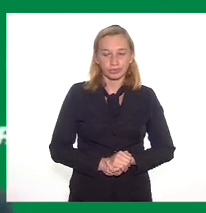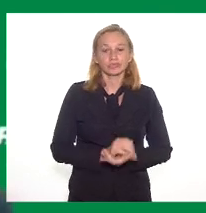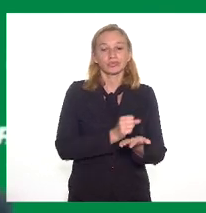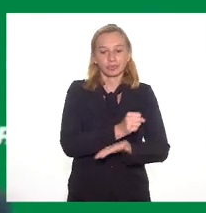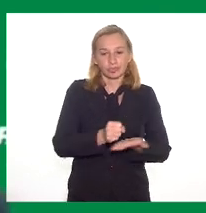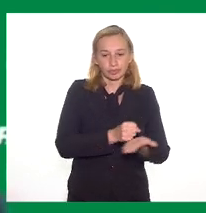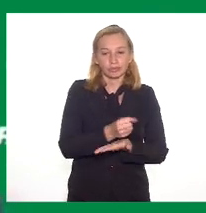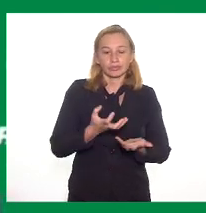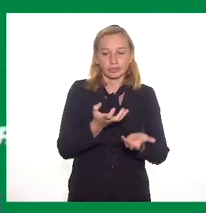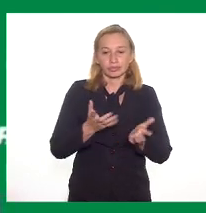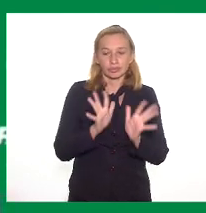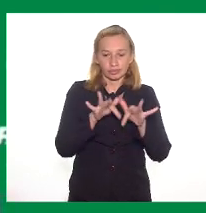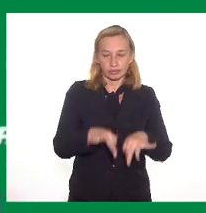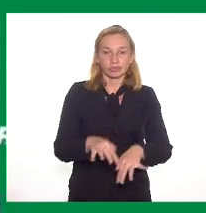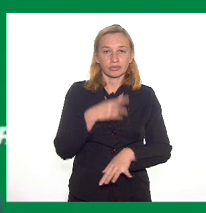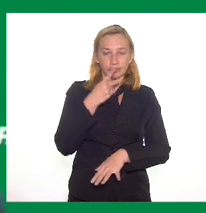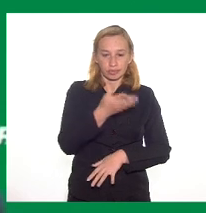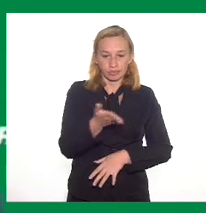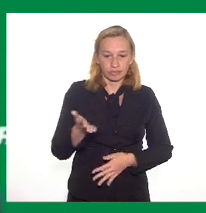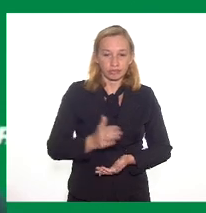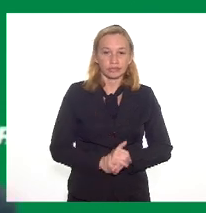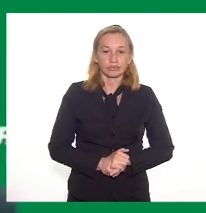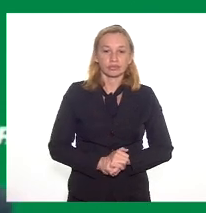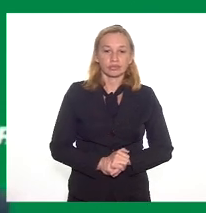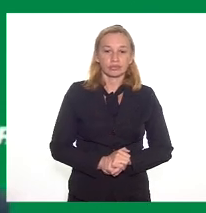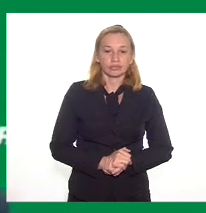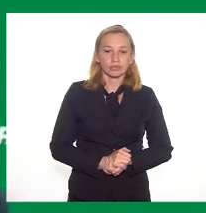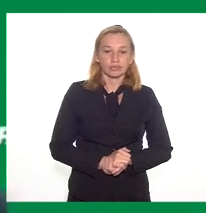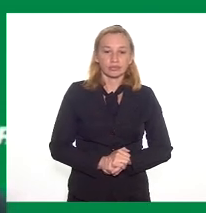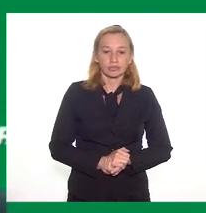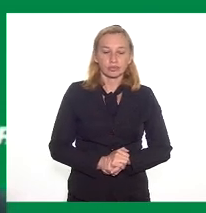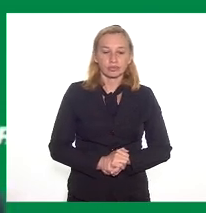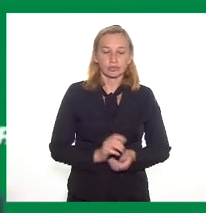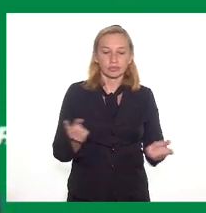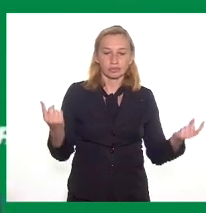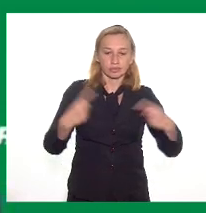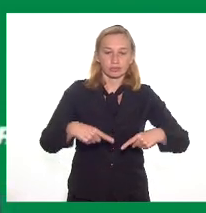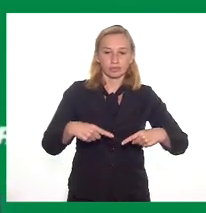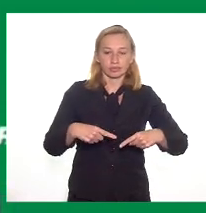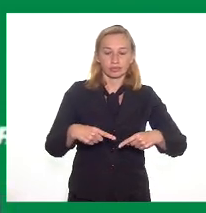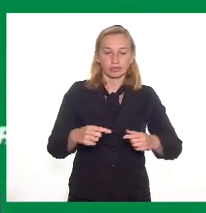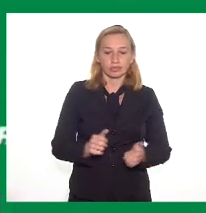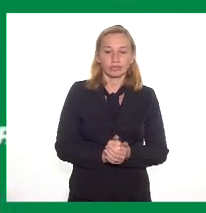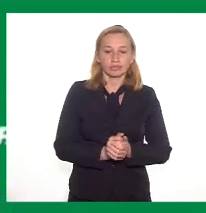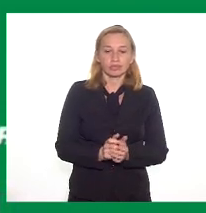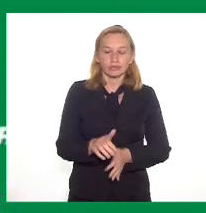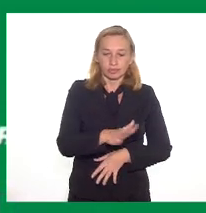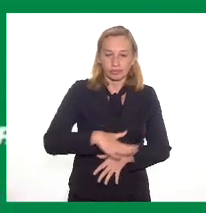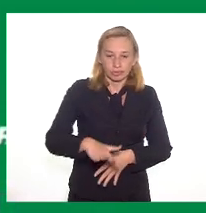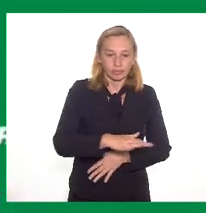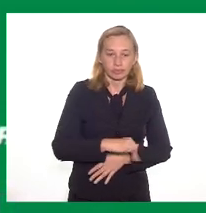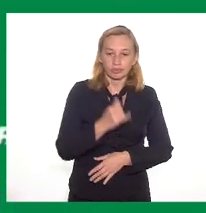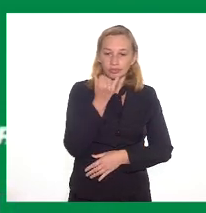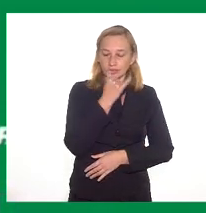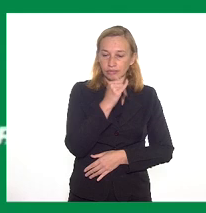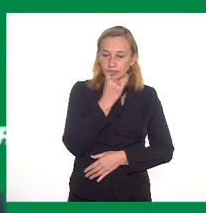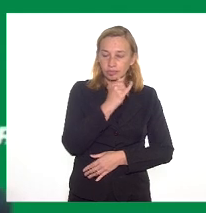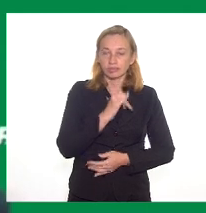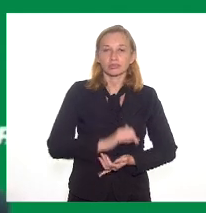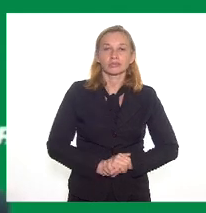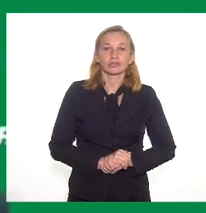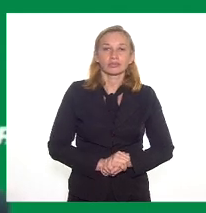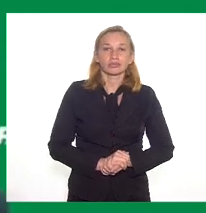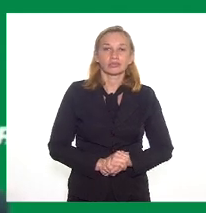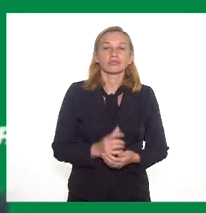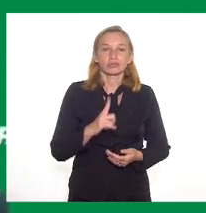basicamente, eu queria encerrar dizendo isso, né? Que a gente tem um cenário de competitividade acirrada no setor de energia, com a transição energética.